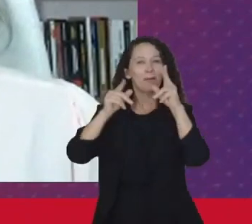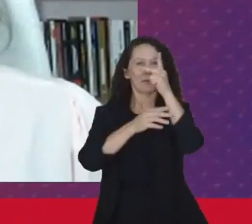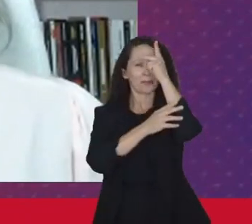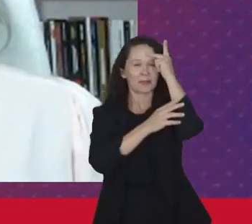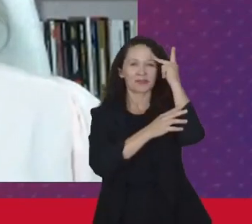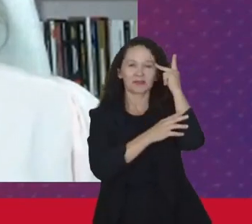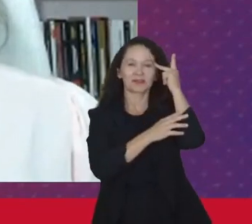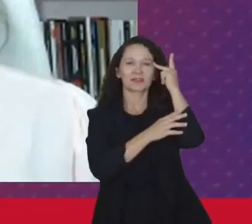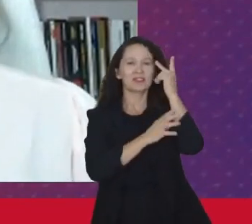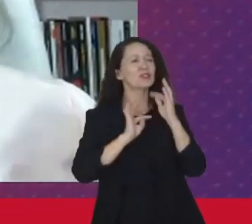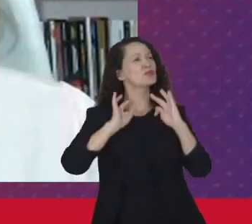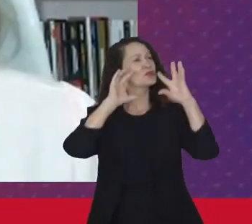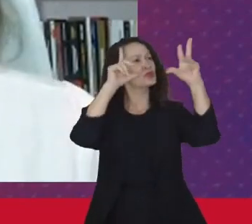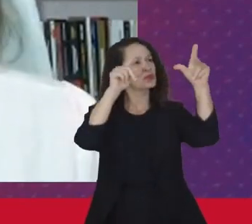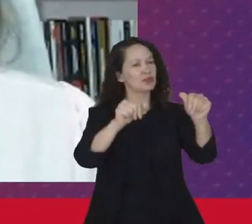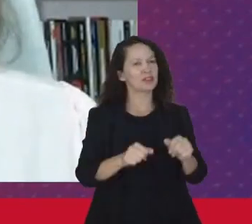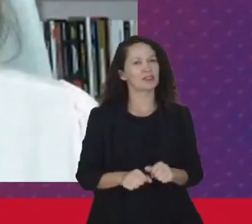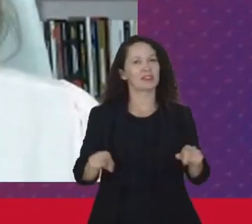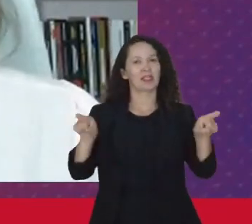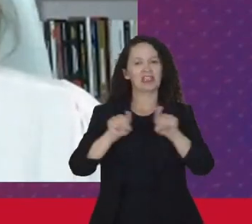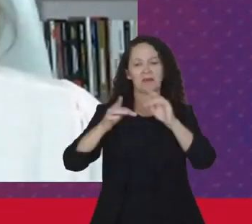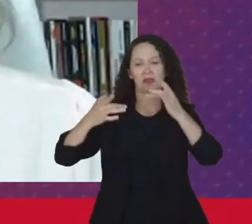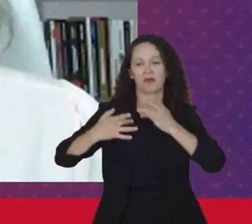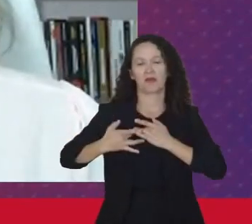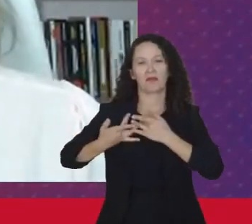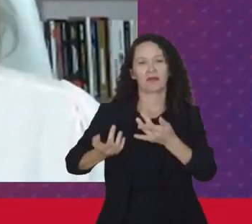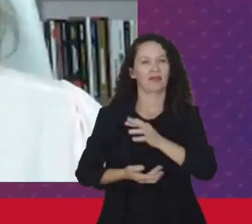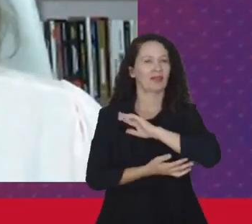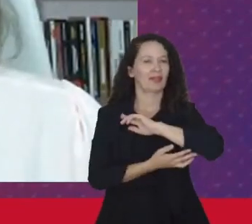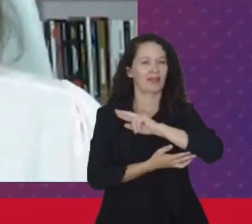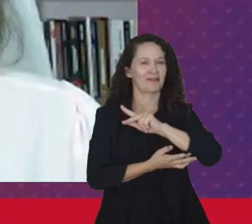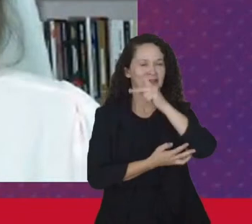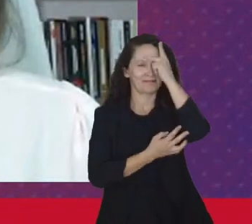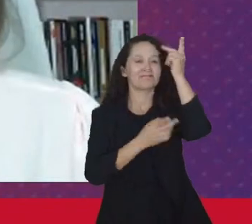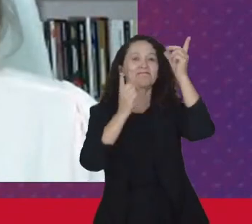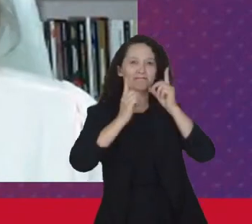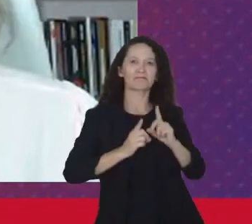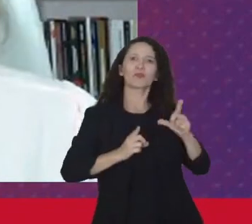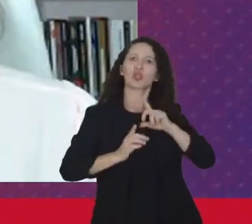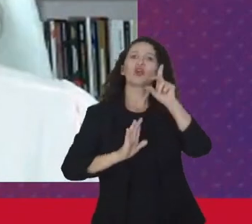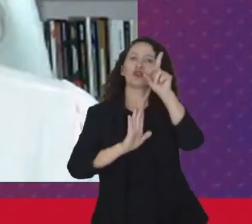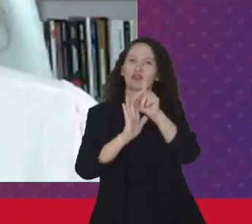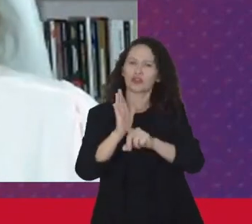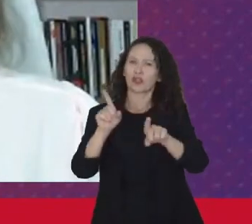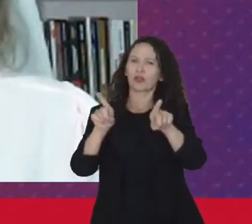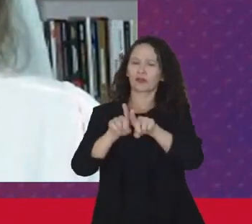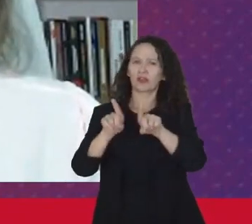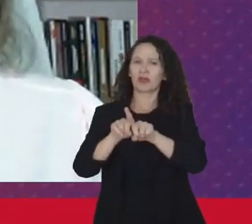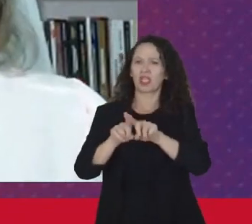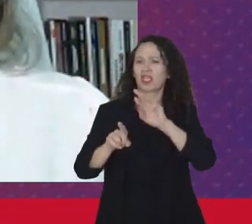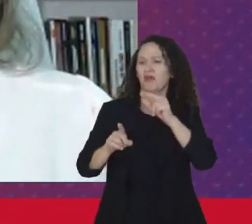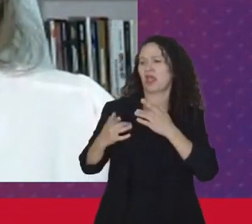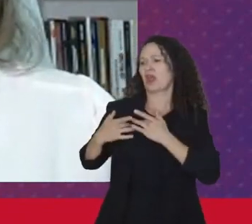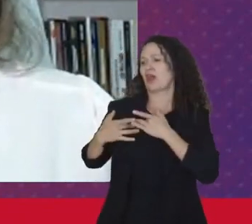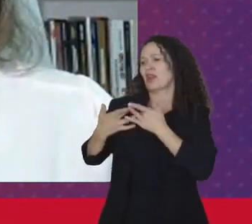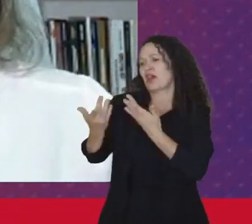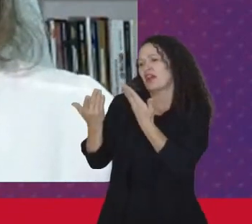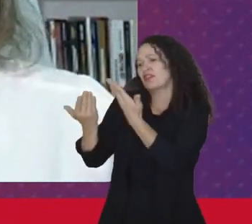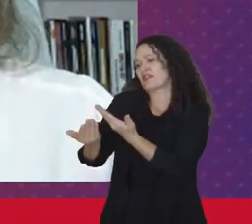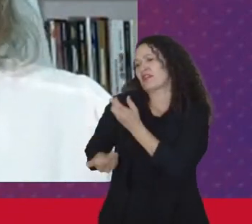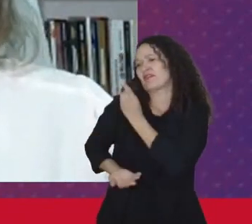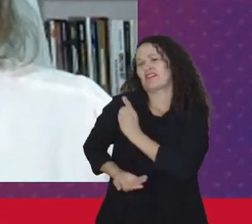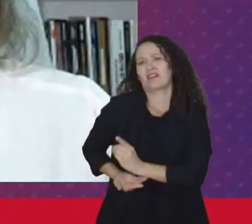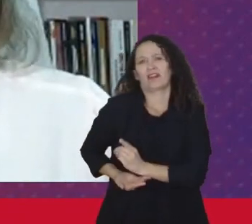pessoas. Também não é compaixão, porque as pessoas com deficiência são sujeitos de direito e não objetos de caridade.